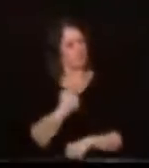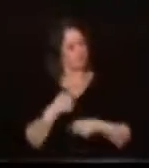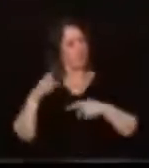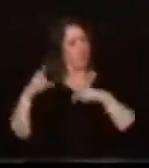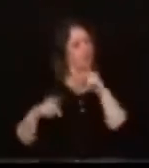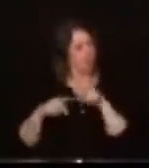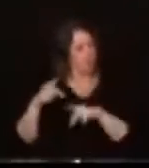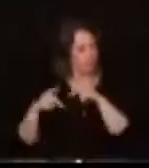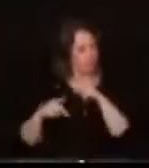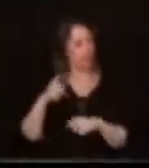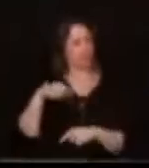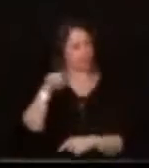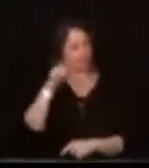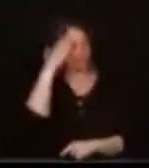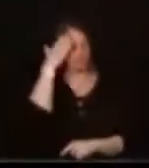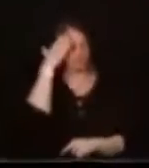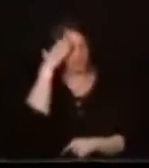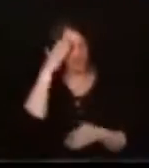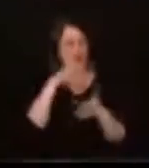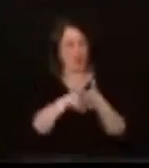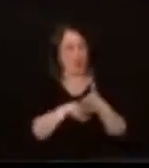sabe lutar,